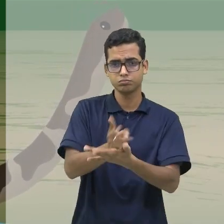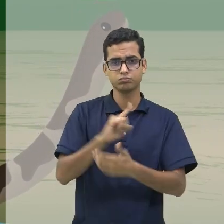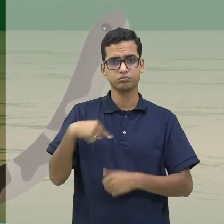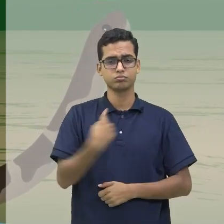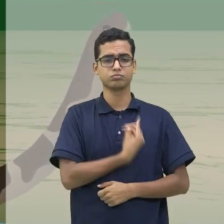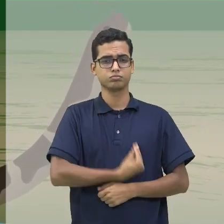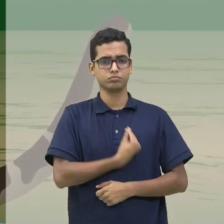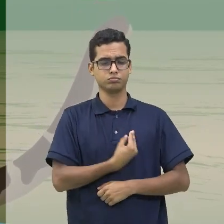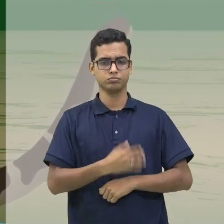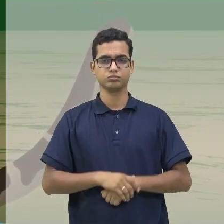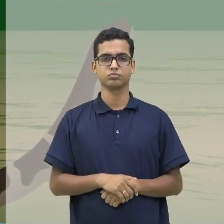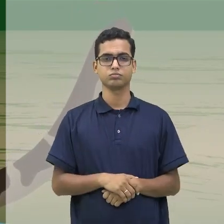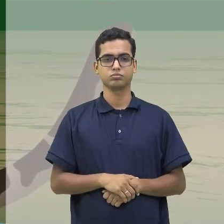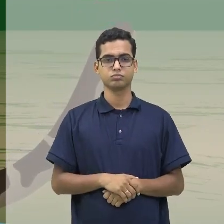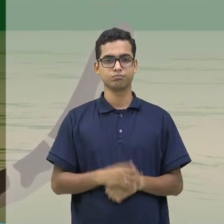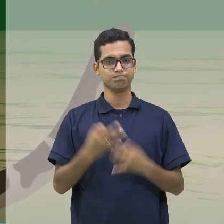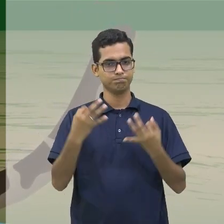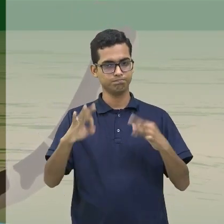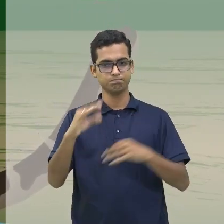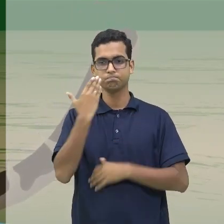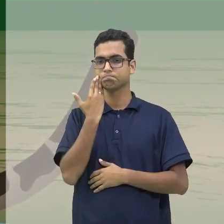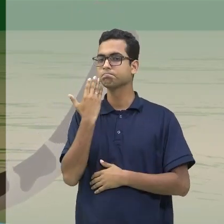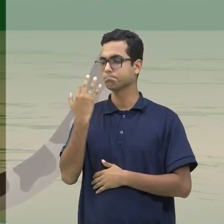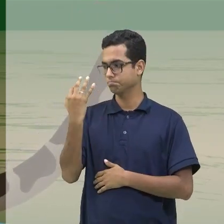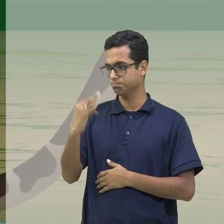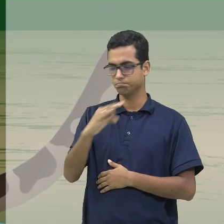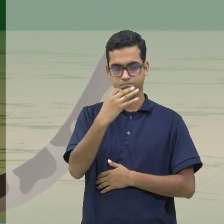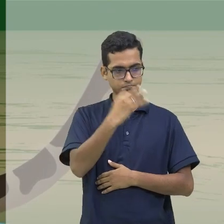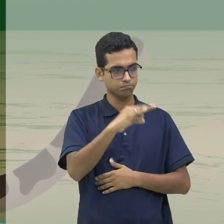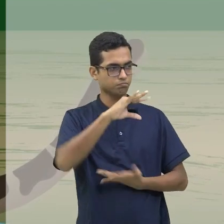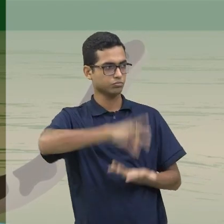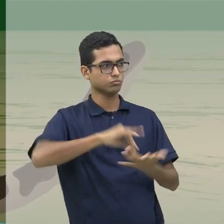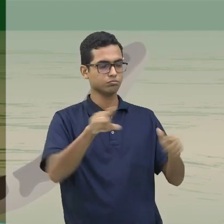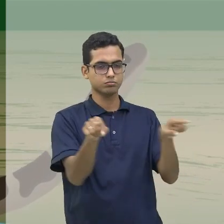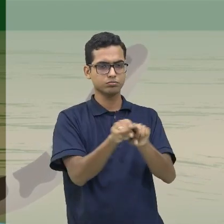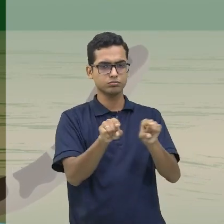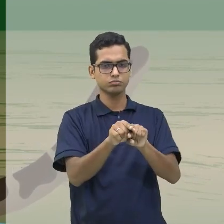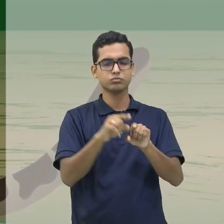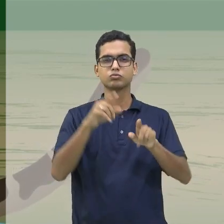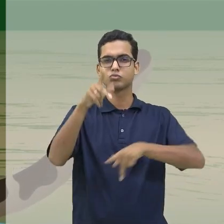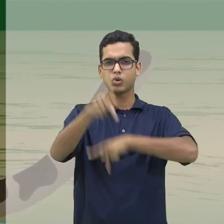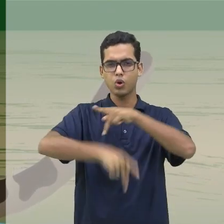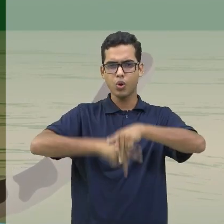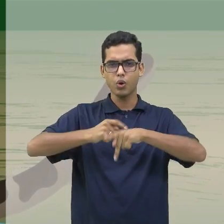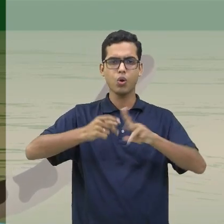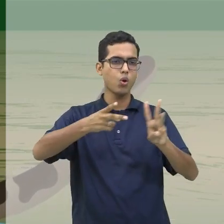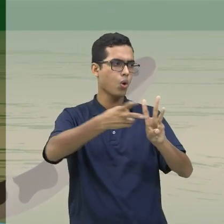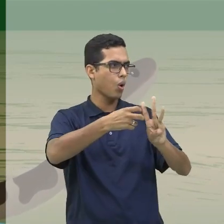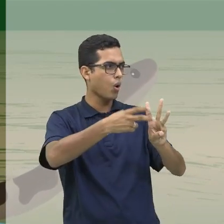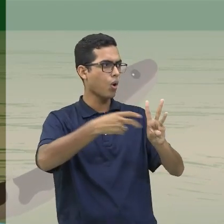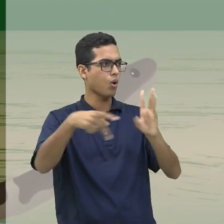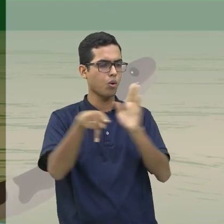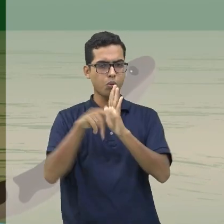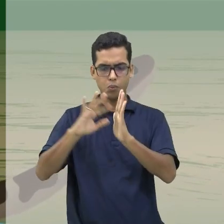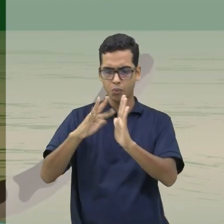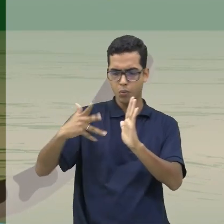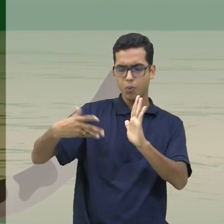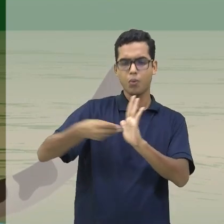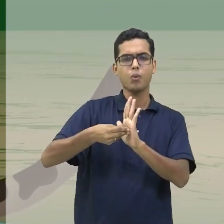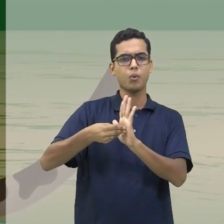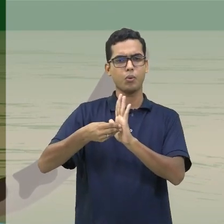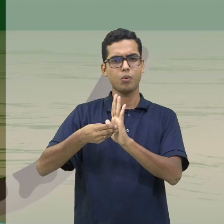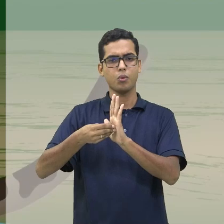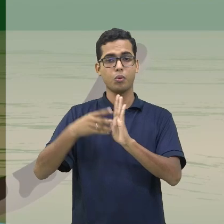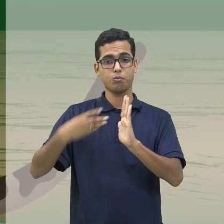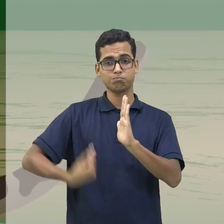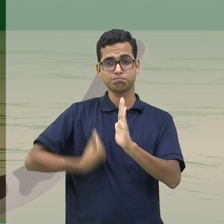existência. Isso mesmo, viu, Érica? E para muitos povos indígenas da Amazônia, a origem da vida